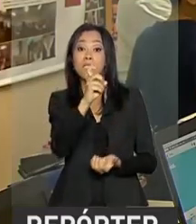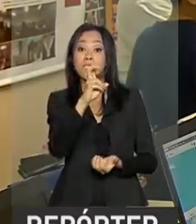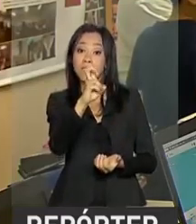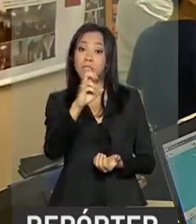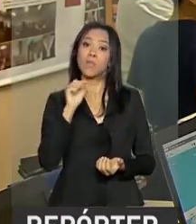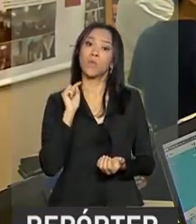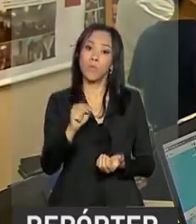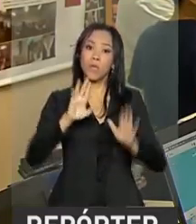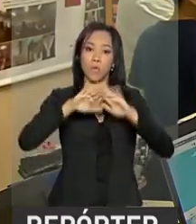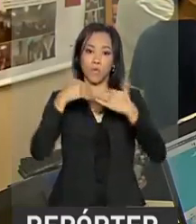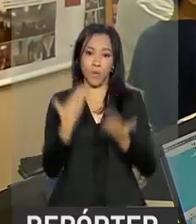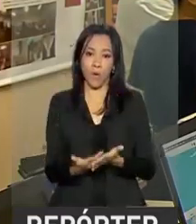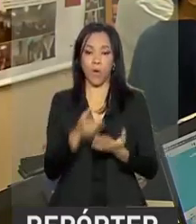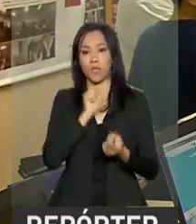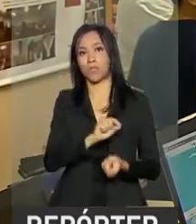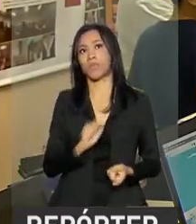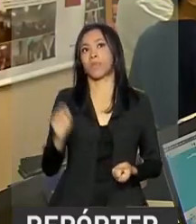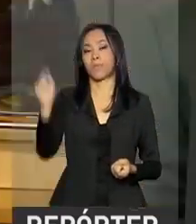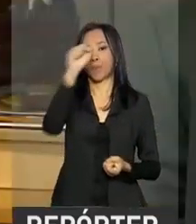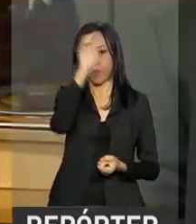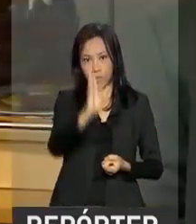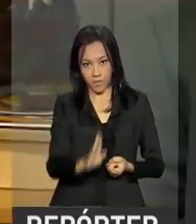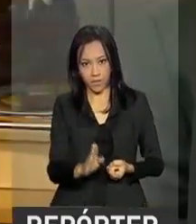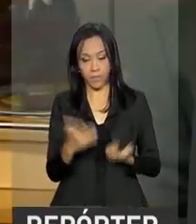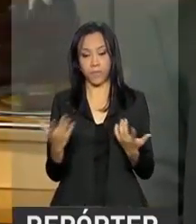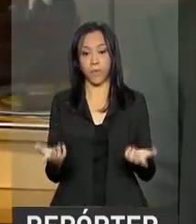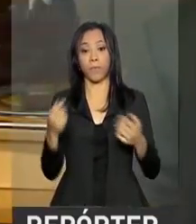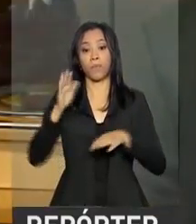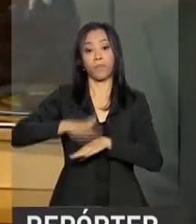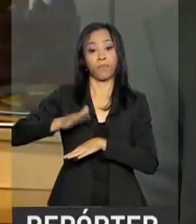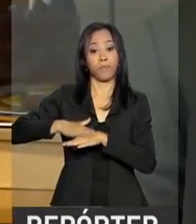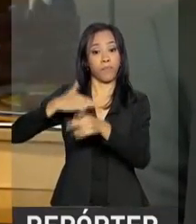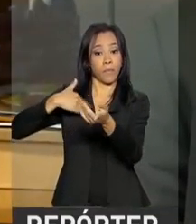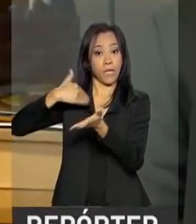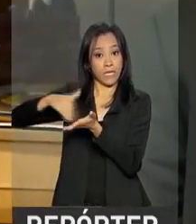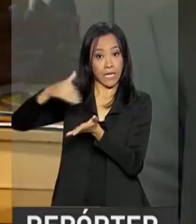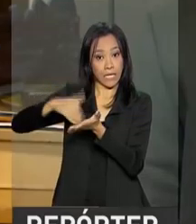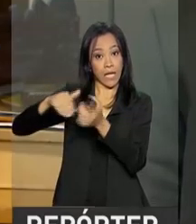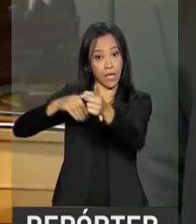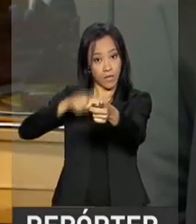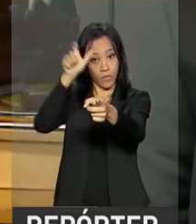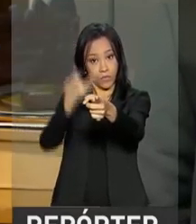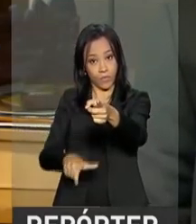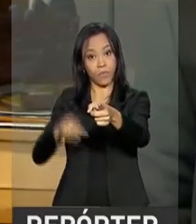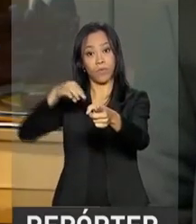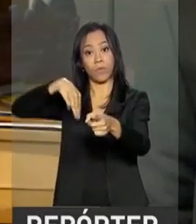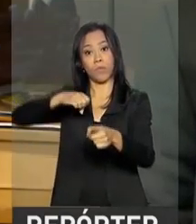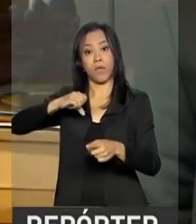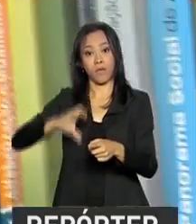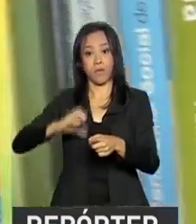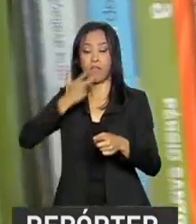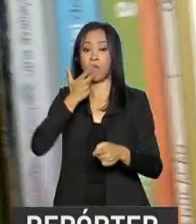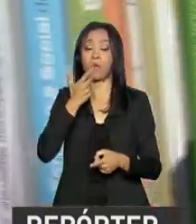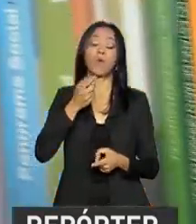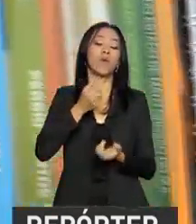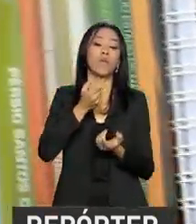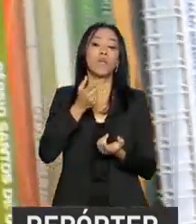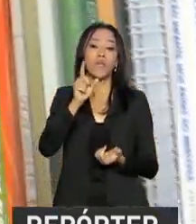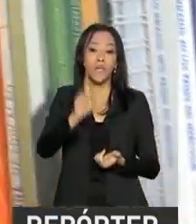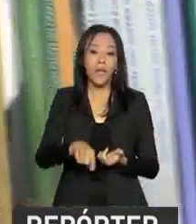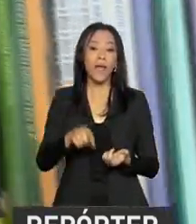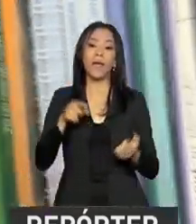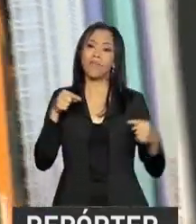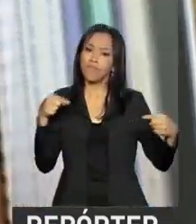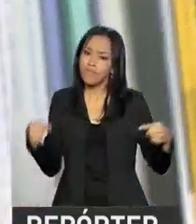em todas as regiões do país segundo o secretário do ministério da educação o investimento está em linha